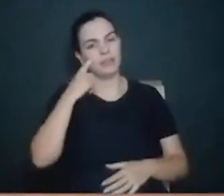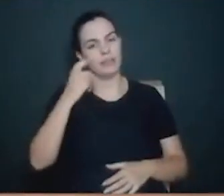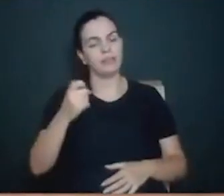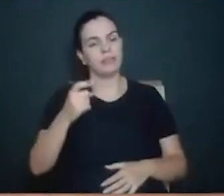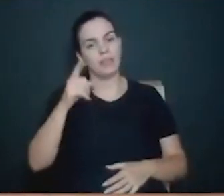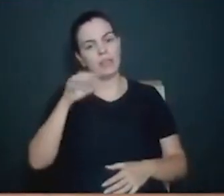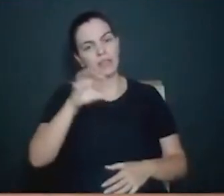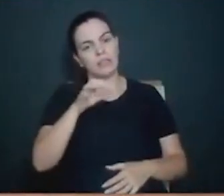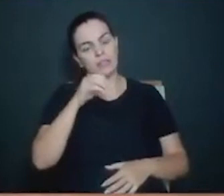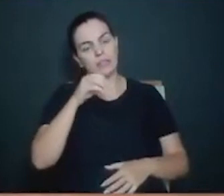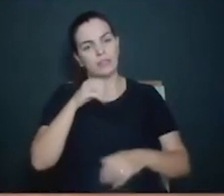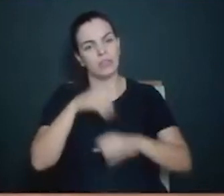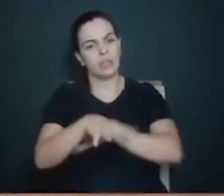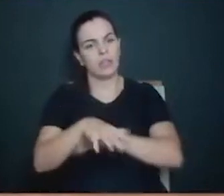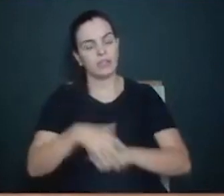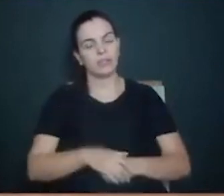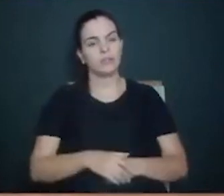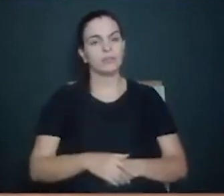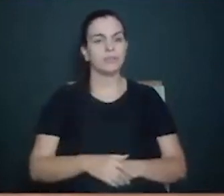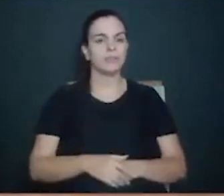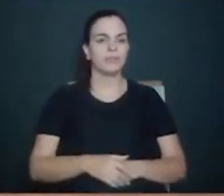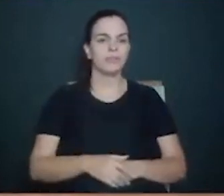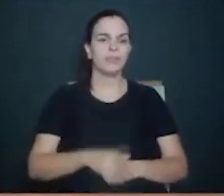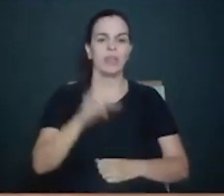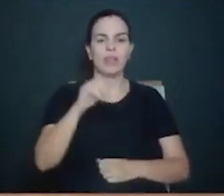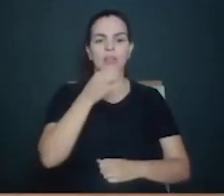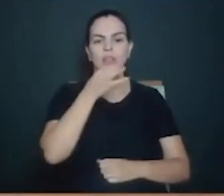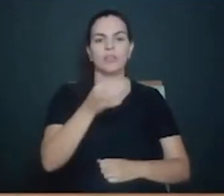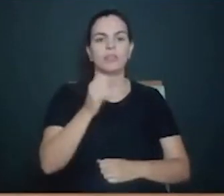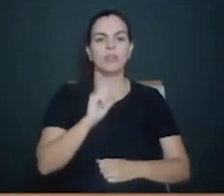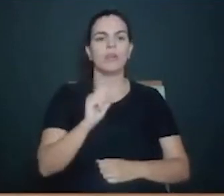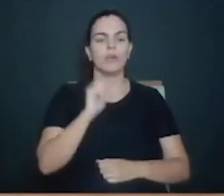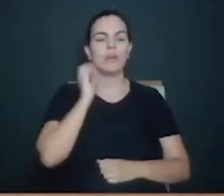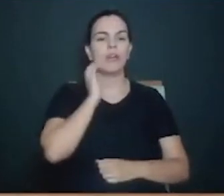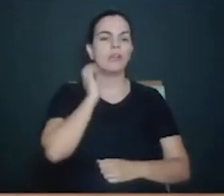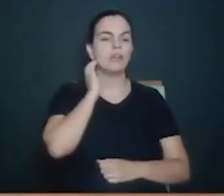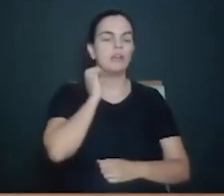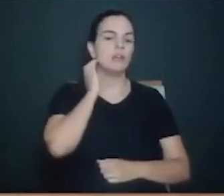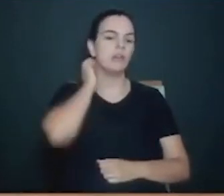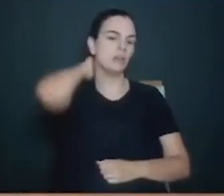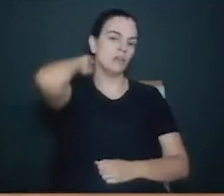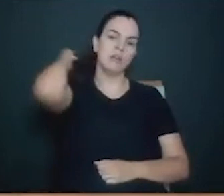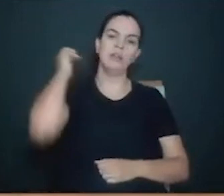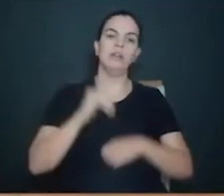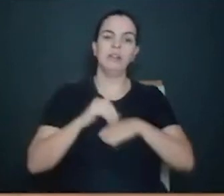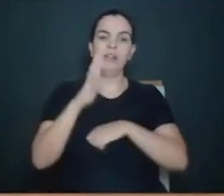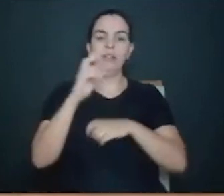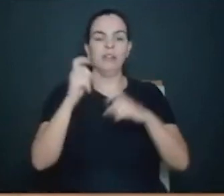Só reforçando a sugestão, que não pude ler ali, mas com certeza segunda-feira a gente vai ler, dessa questão de mais médicos e mais